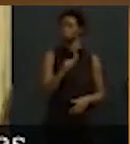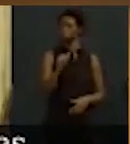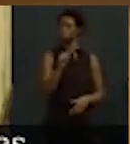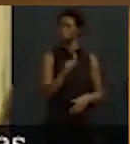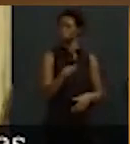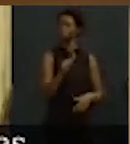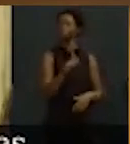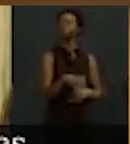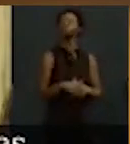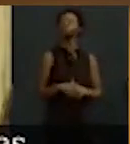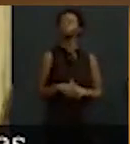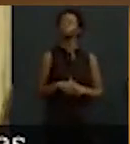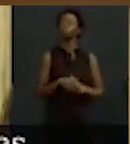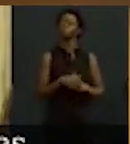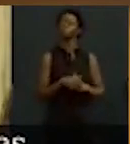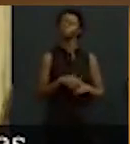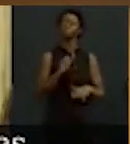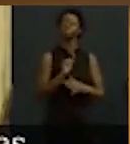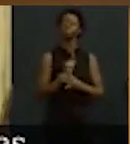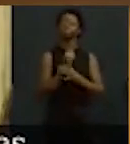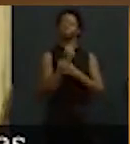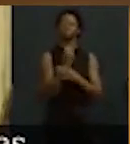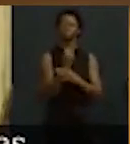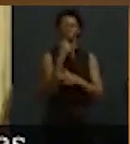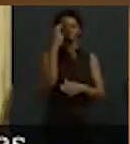Segurança e Inteligência da